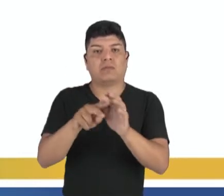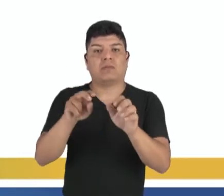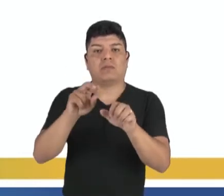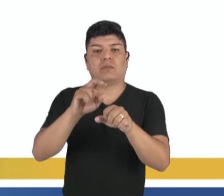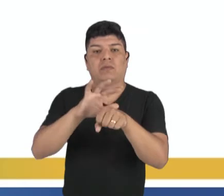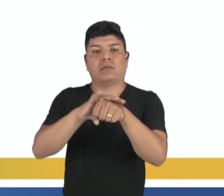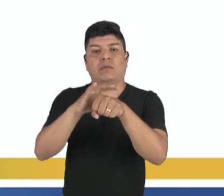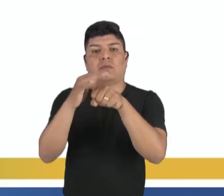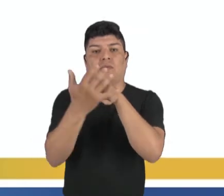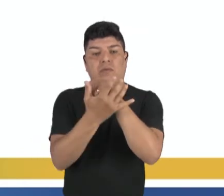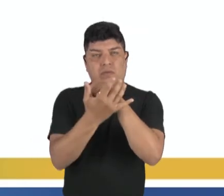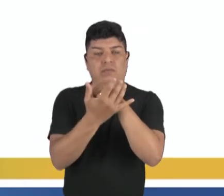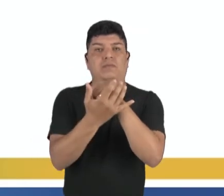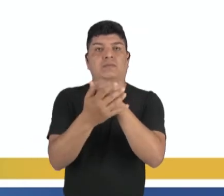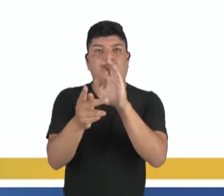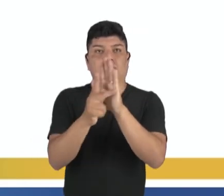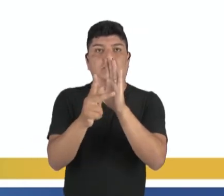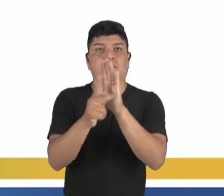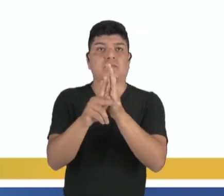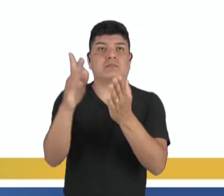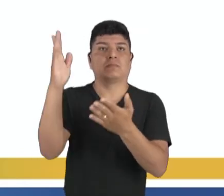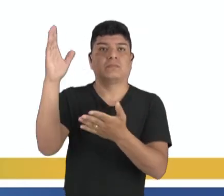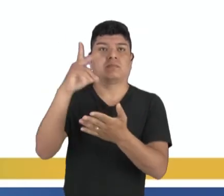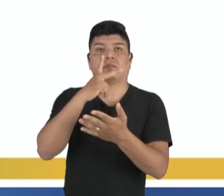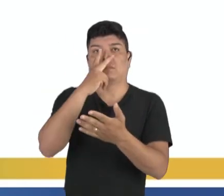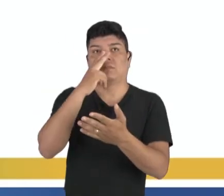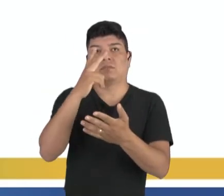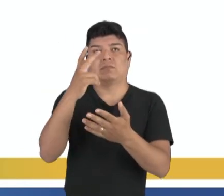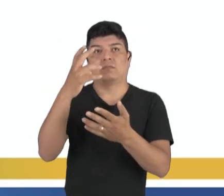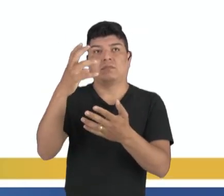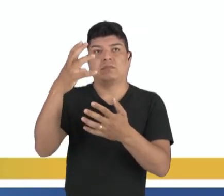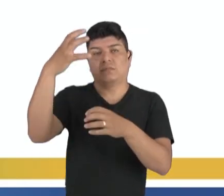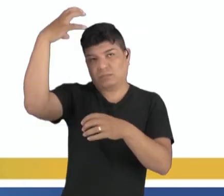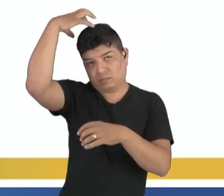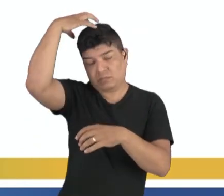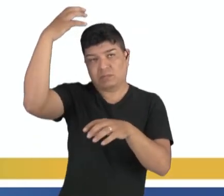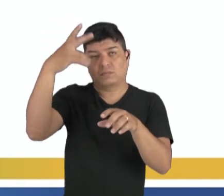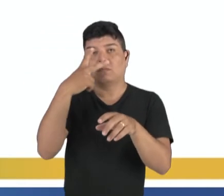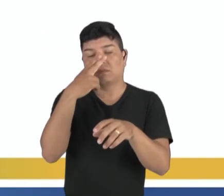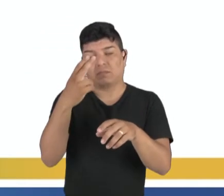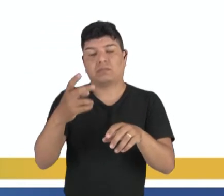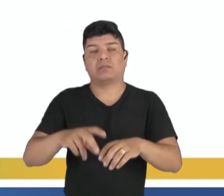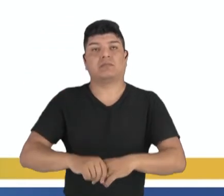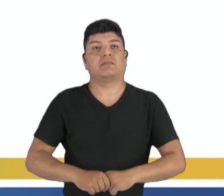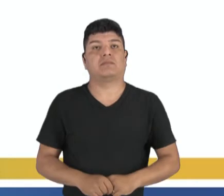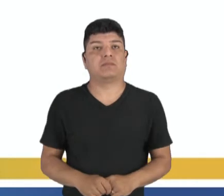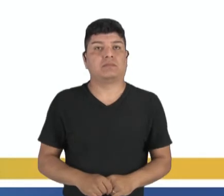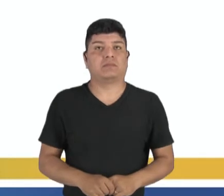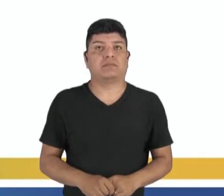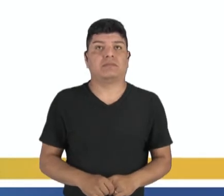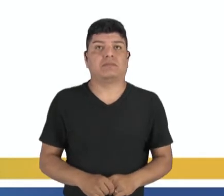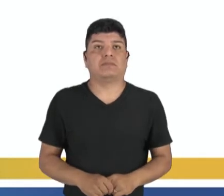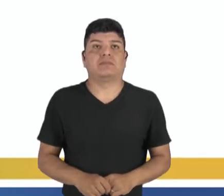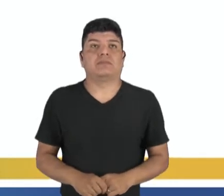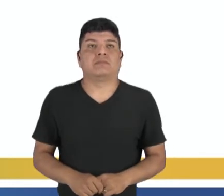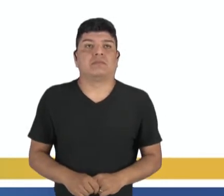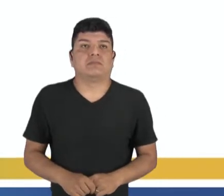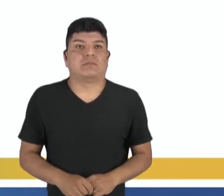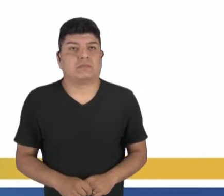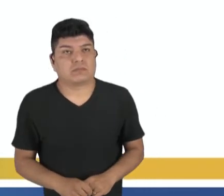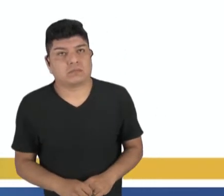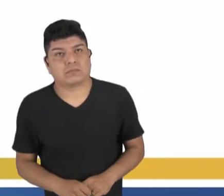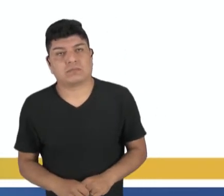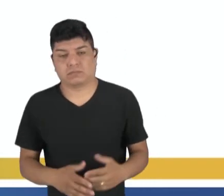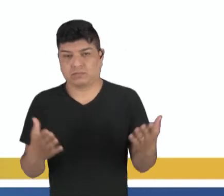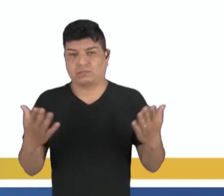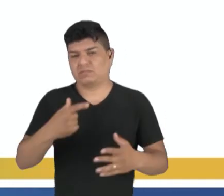coronavírus, que a gente tanto está falando nesse momento, que ele tem um formato de coroa. E aqui a gente vai falar um pouquinho